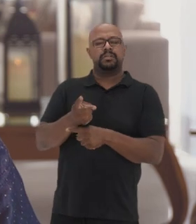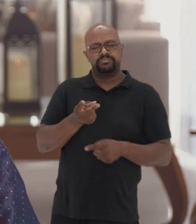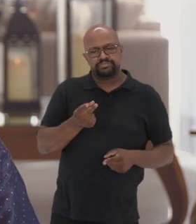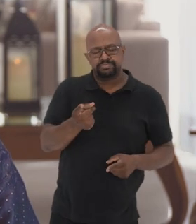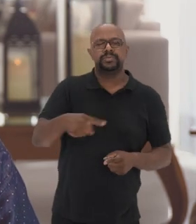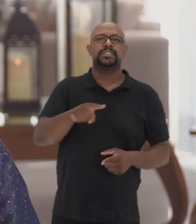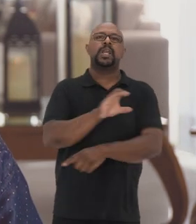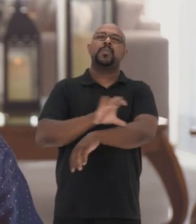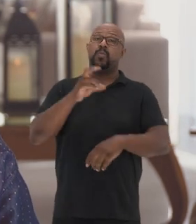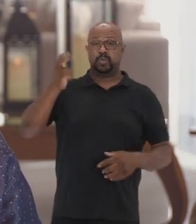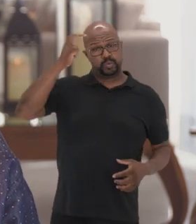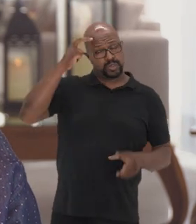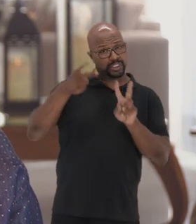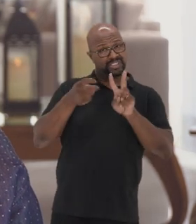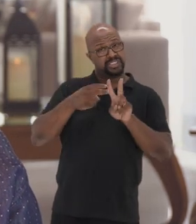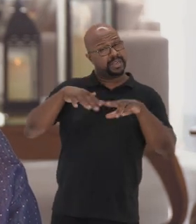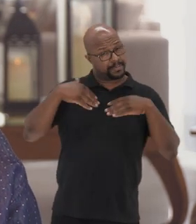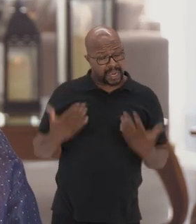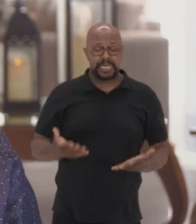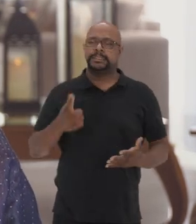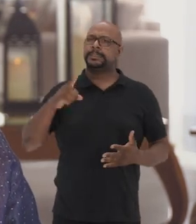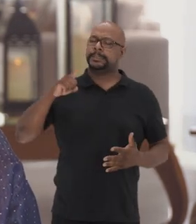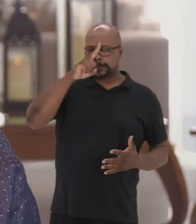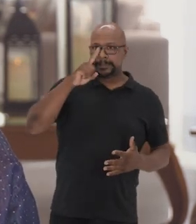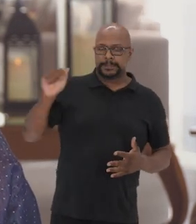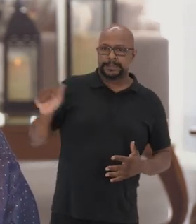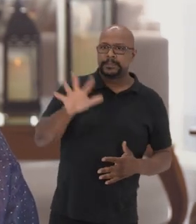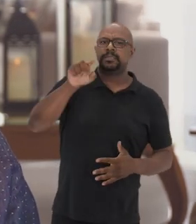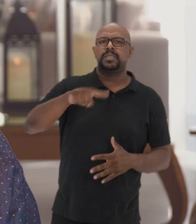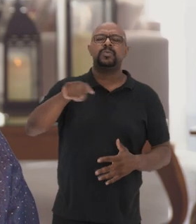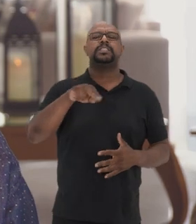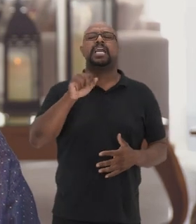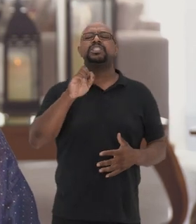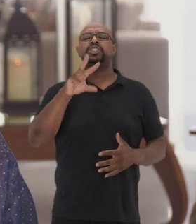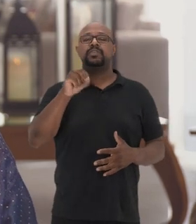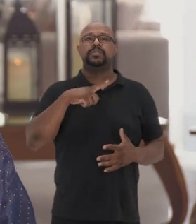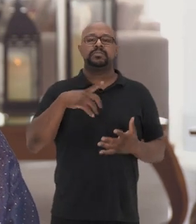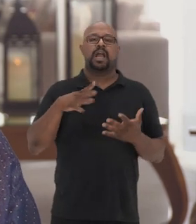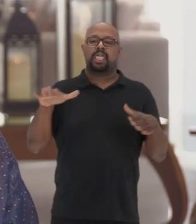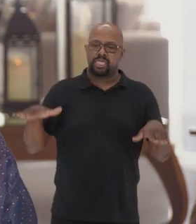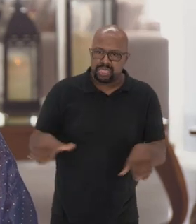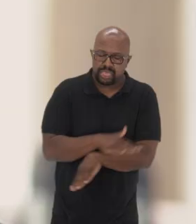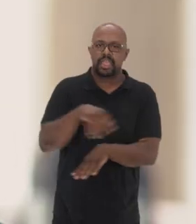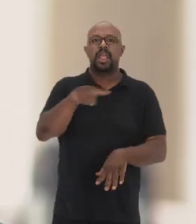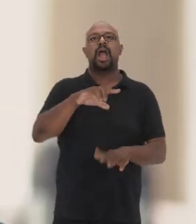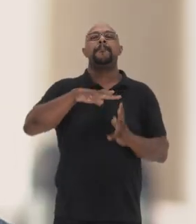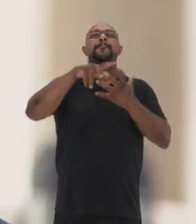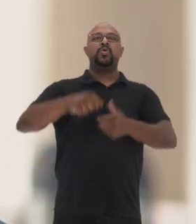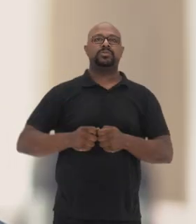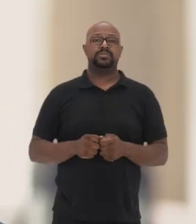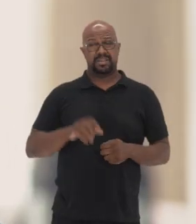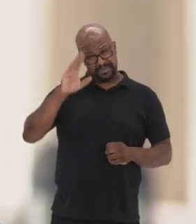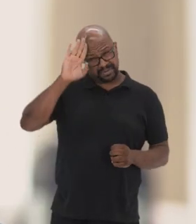da cultura indígena mas sobre o alto custo de que os nativos se submetessem a sua visão de mundo um